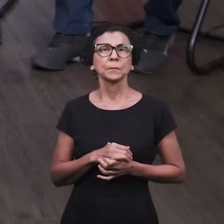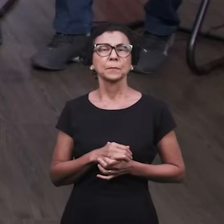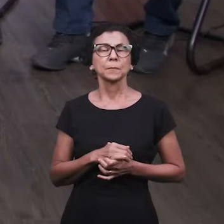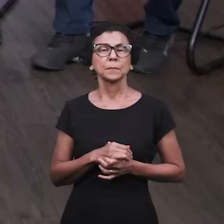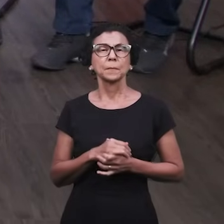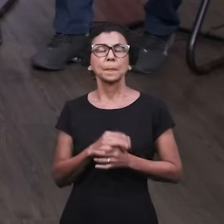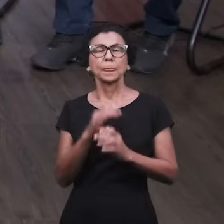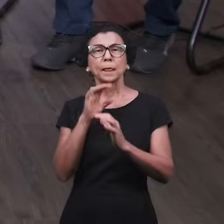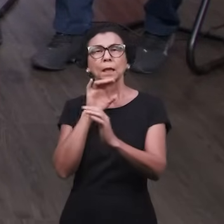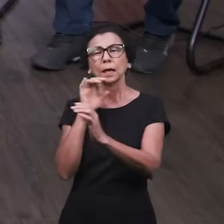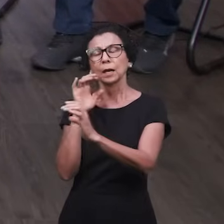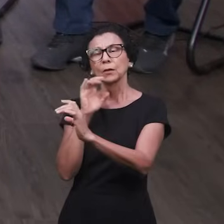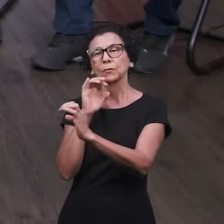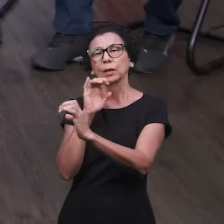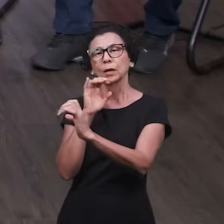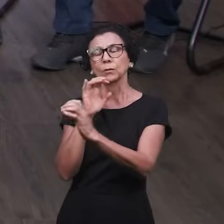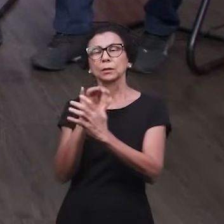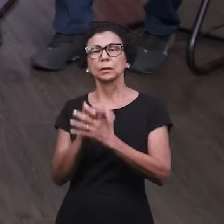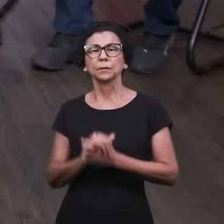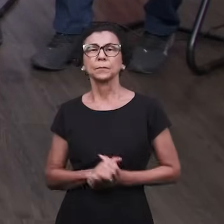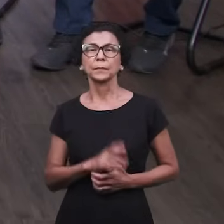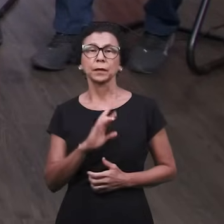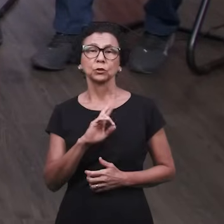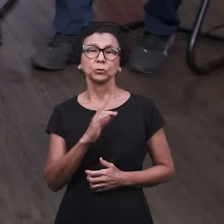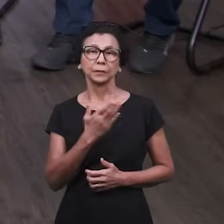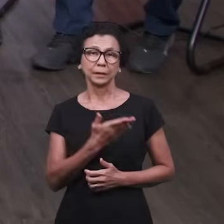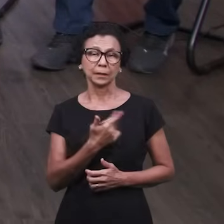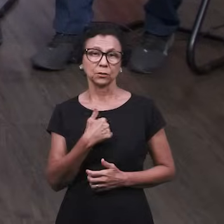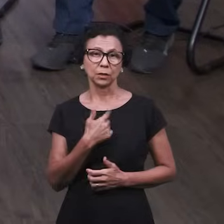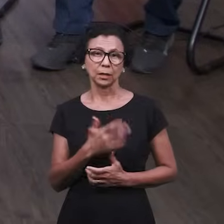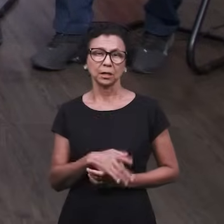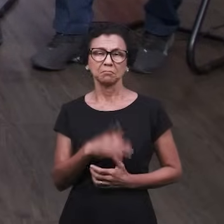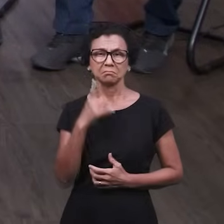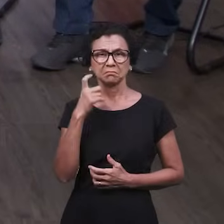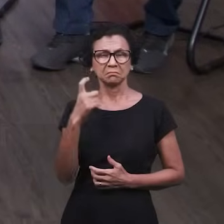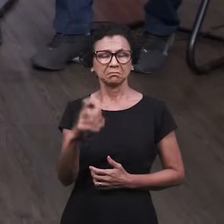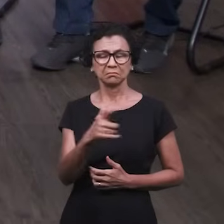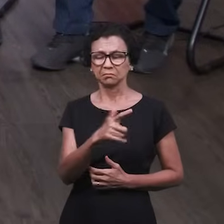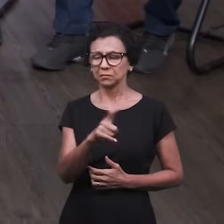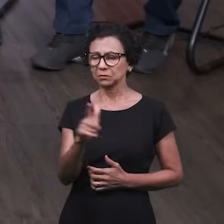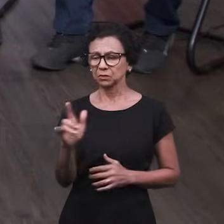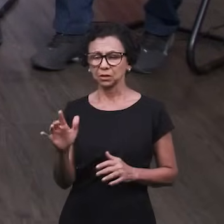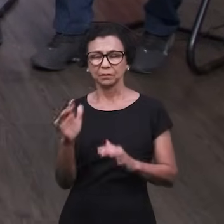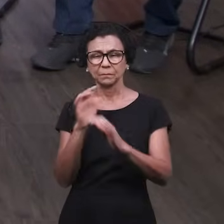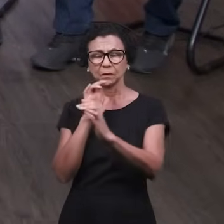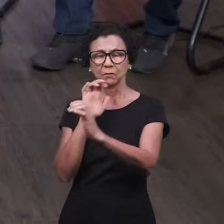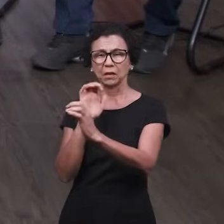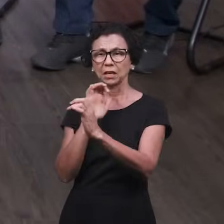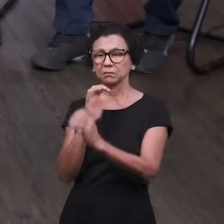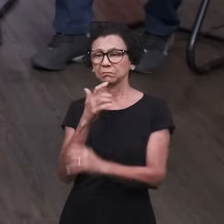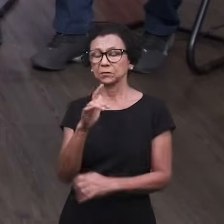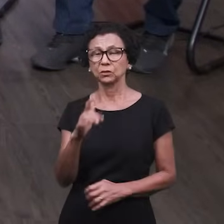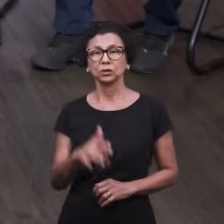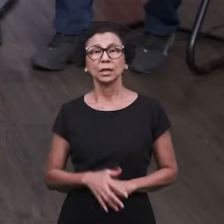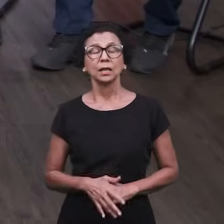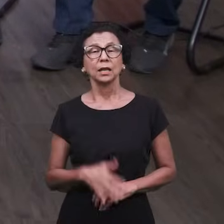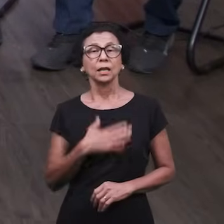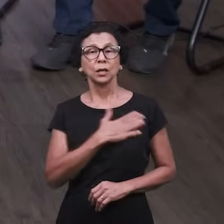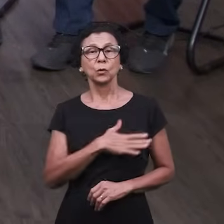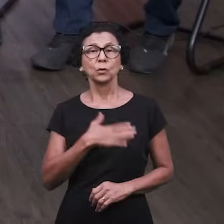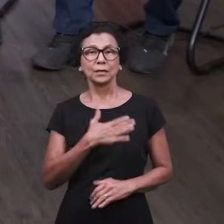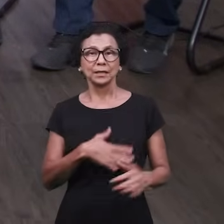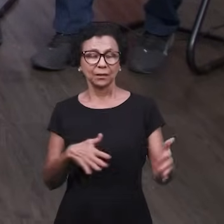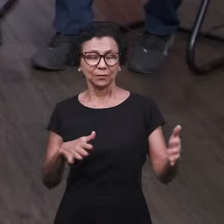da flauta na sua vida? Então, diferentemente do Daniel, eu não tinha interesse na flauta, por incrível que pareça. Eu tinha interesse em violão. Eu